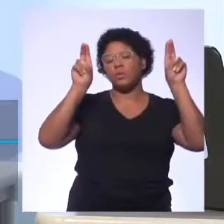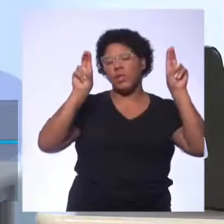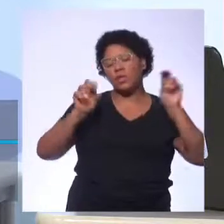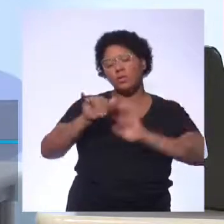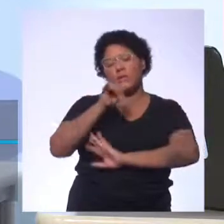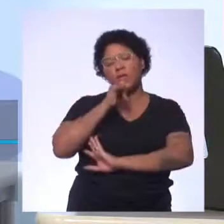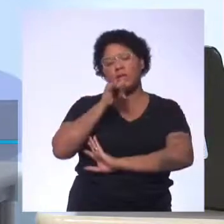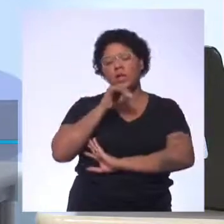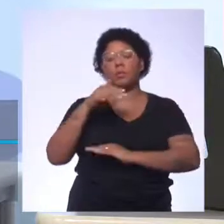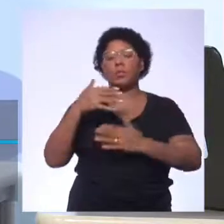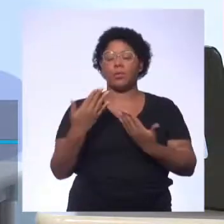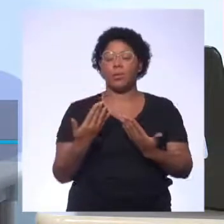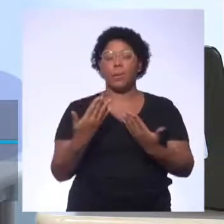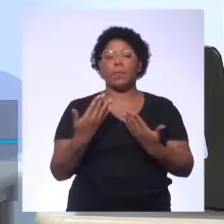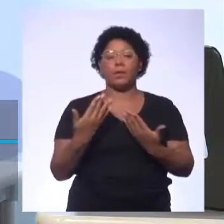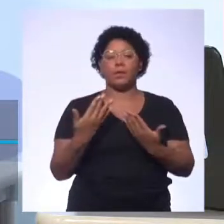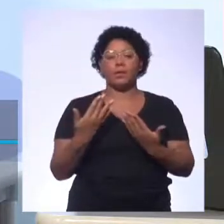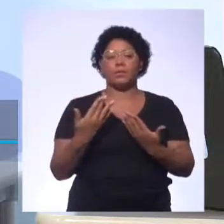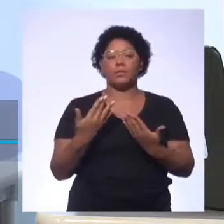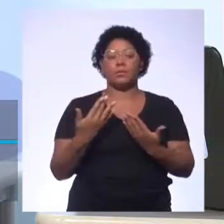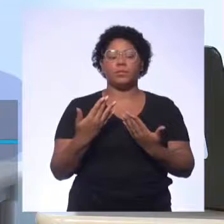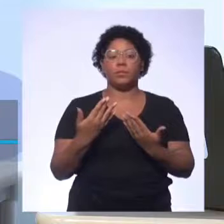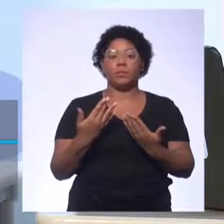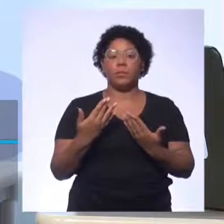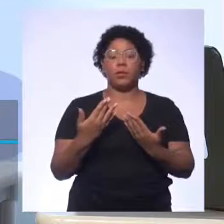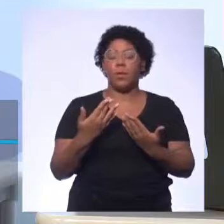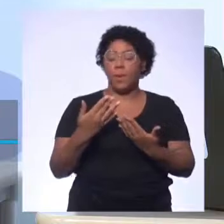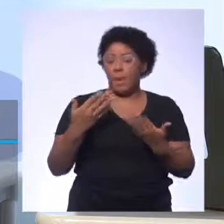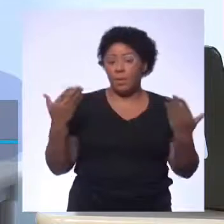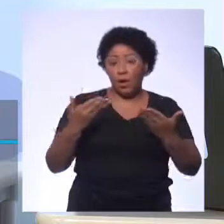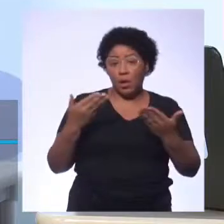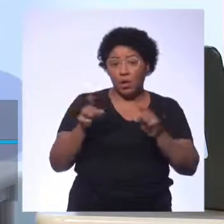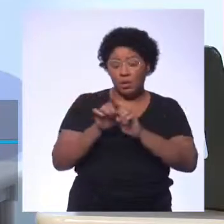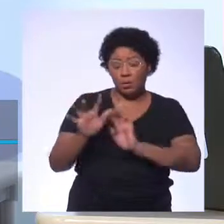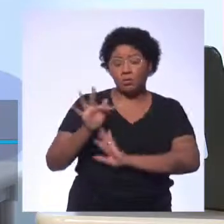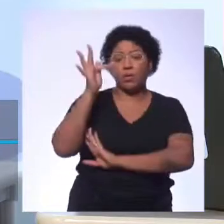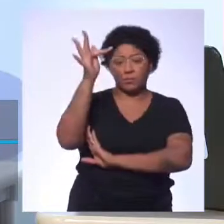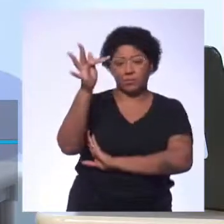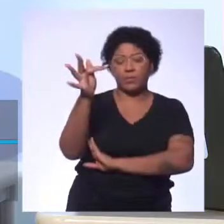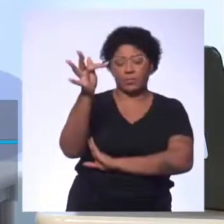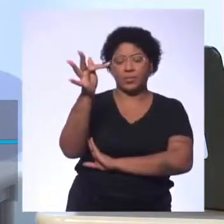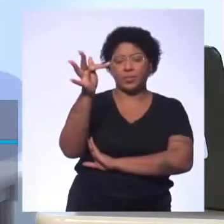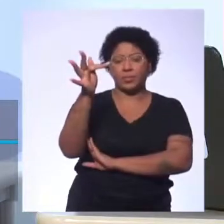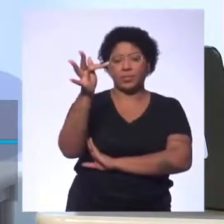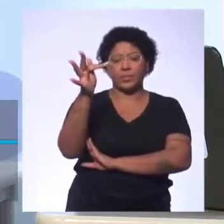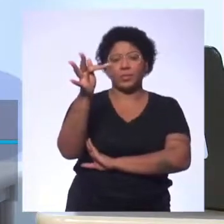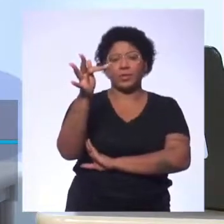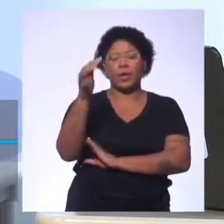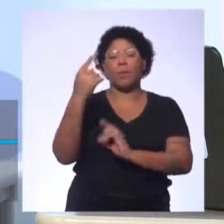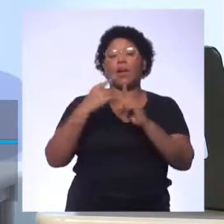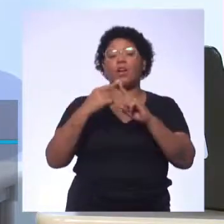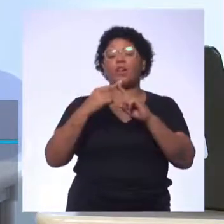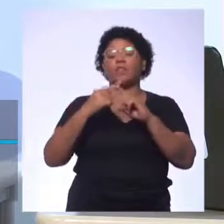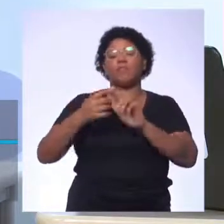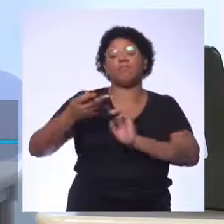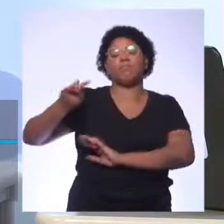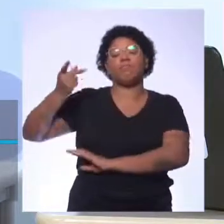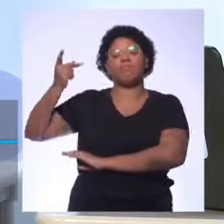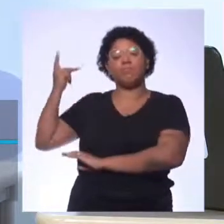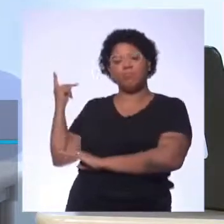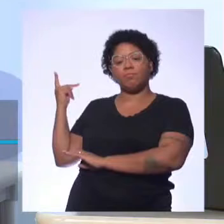ele vai para o presente, né, fica no presente, para o futuro e no pretérito, né, que nós falamos que é o passado, né, o pretérito, que é a